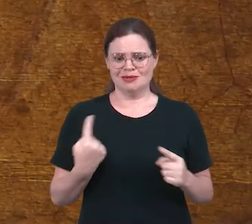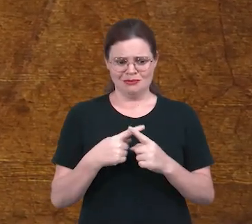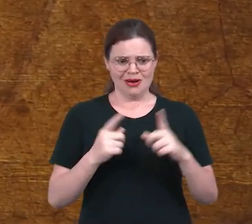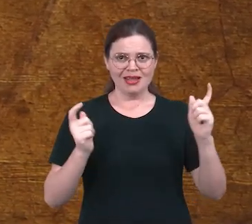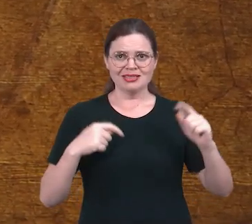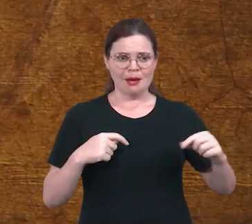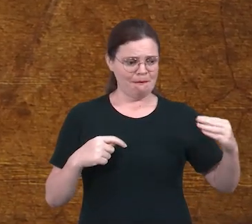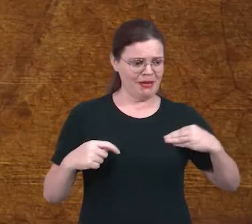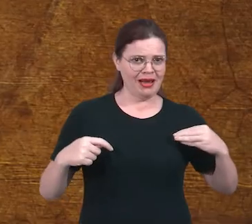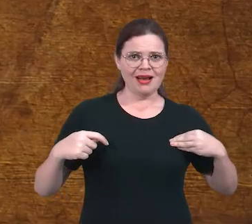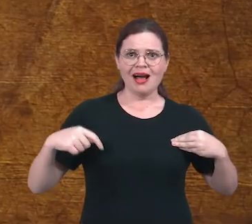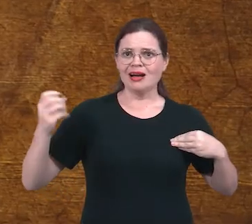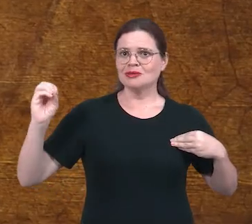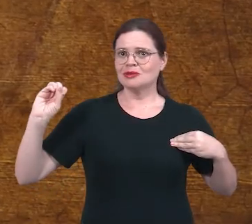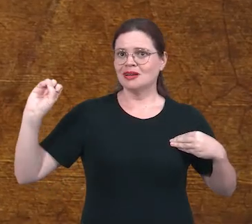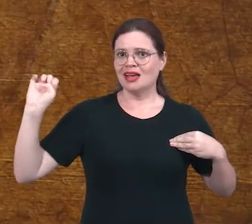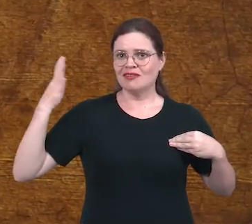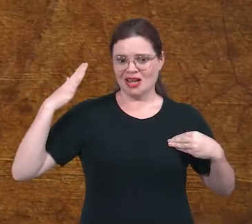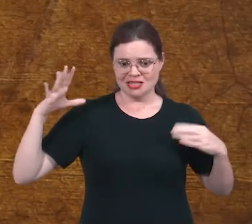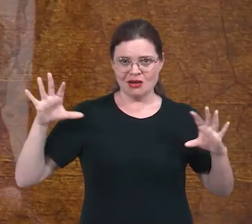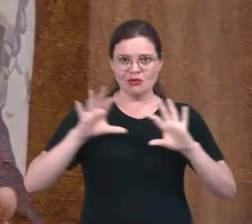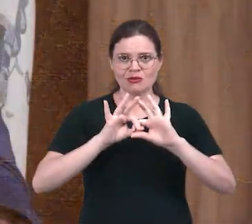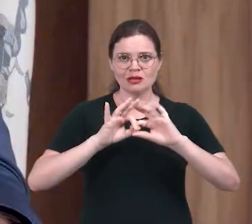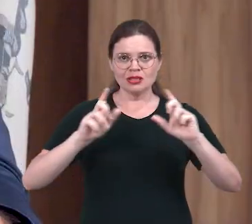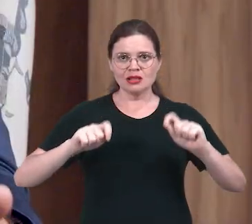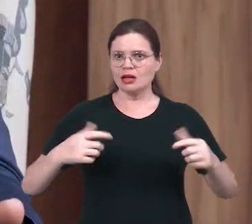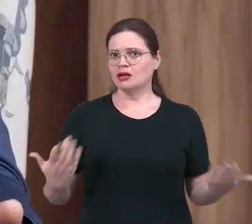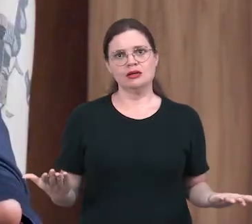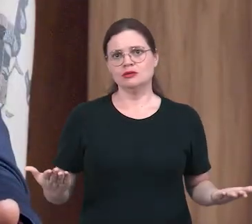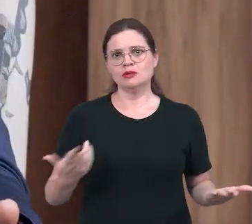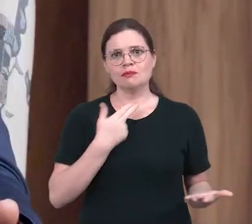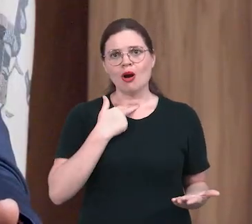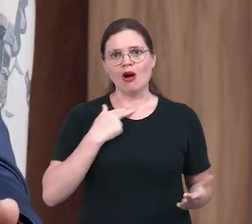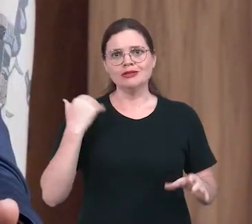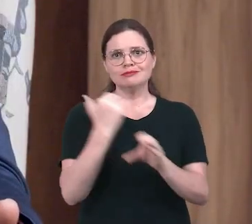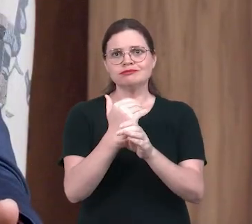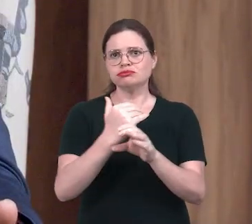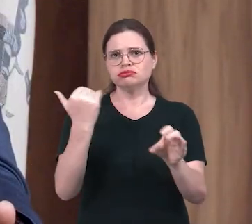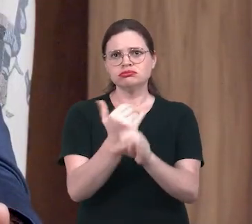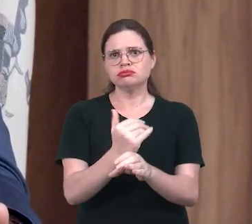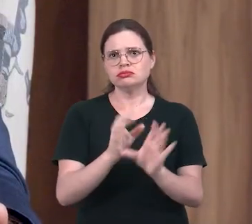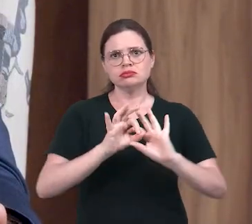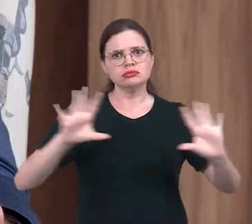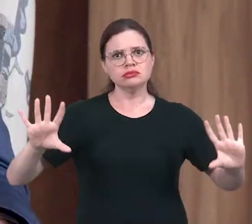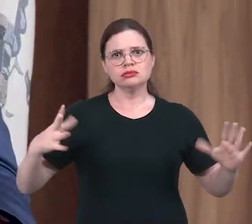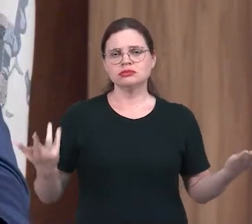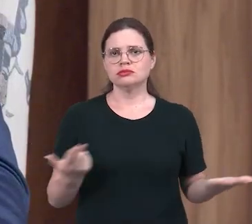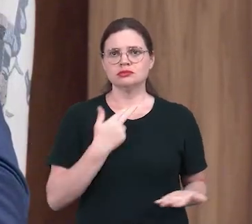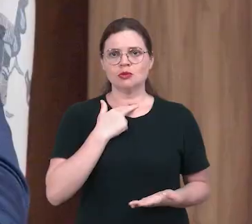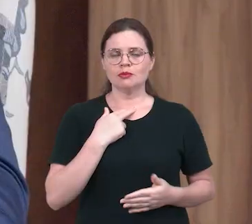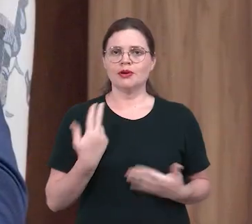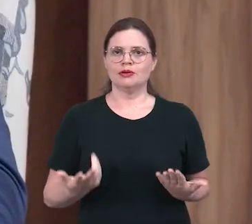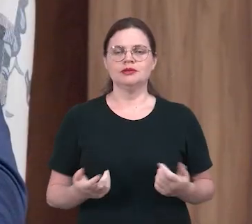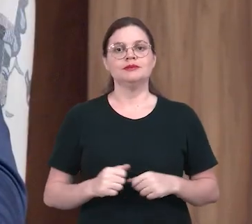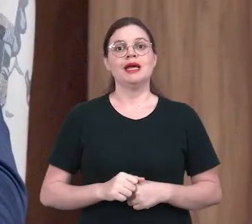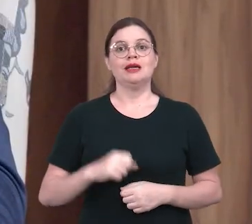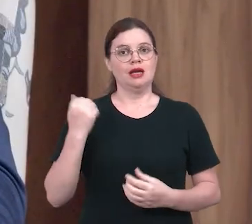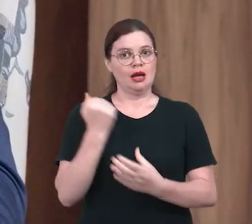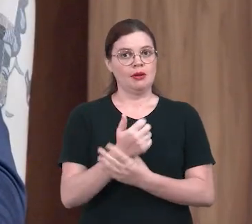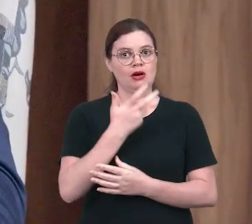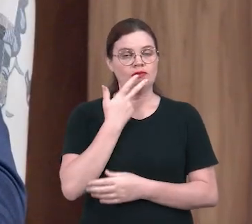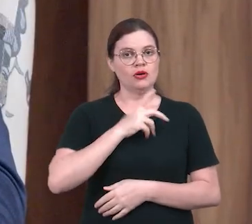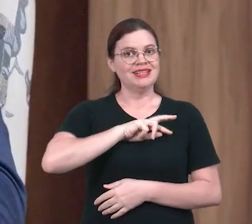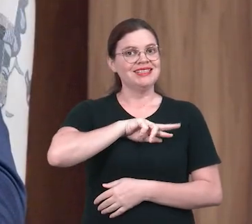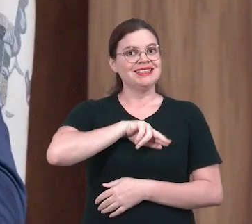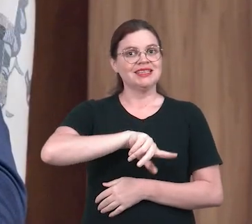luz e as trevas. Abraão tinha essa bênção, Isaac tinha essa bênção. E o Senhor estava dizendo a ele, olha, não, Abraão